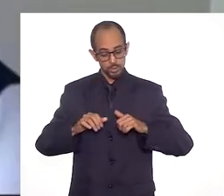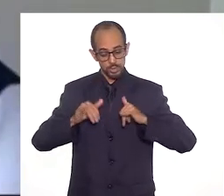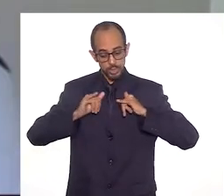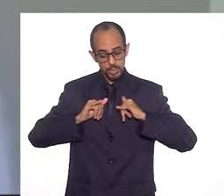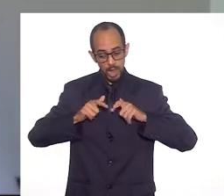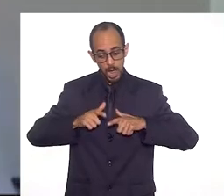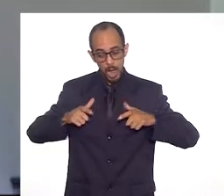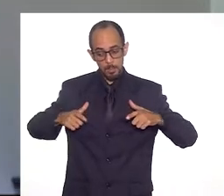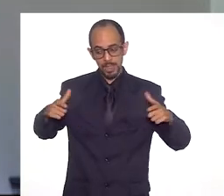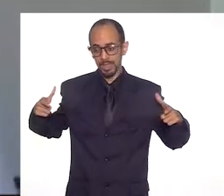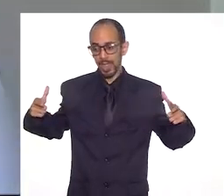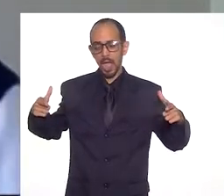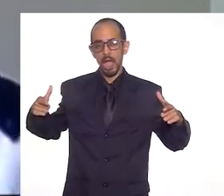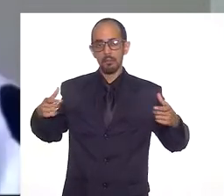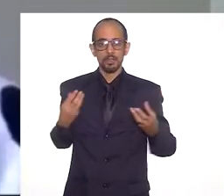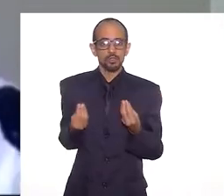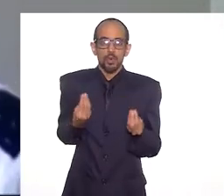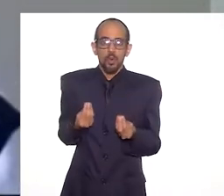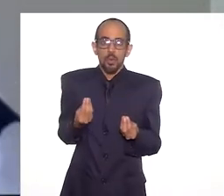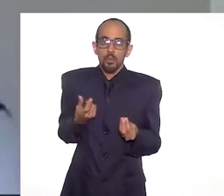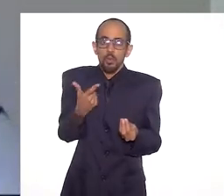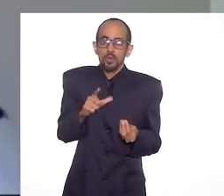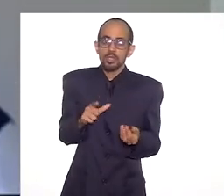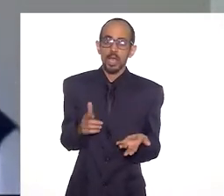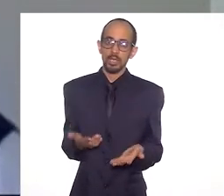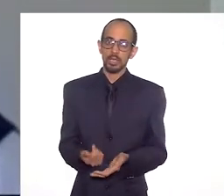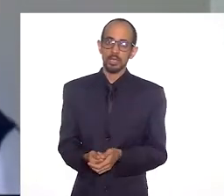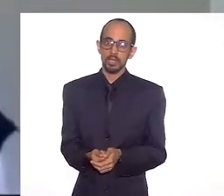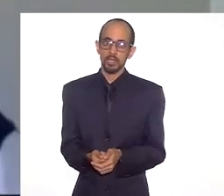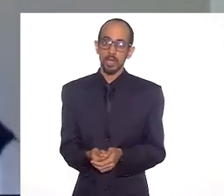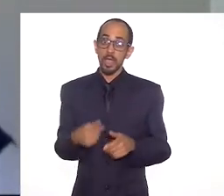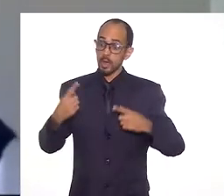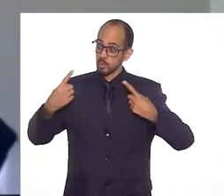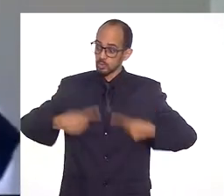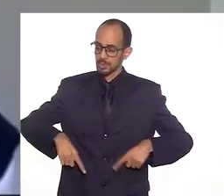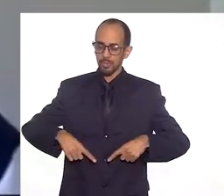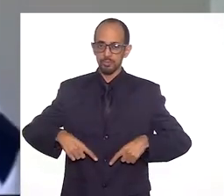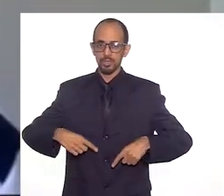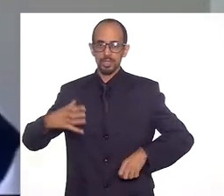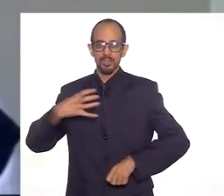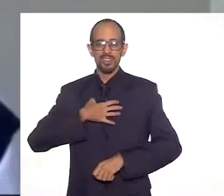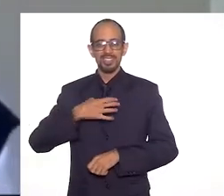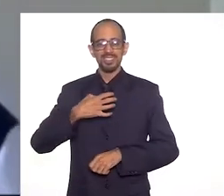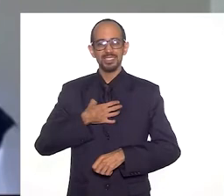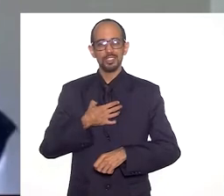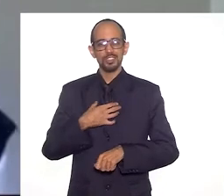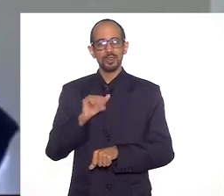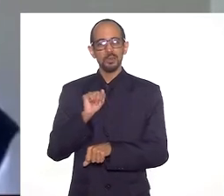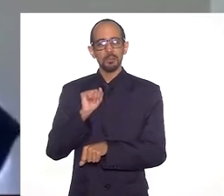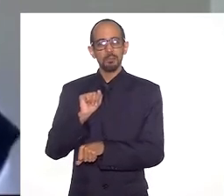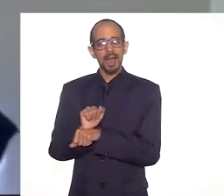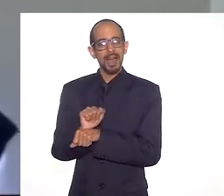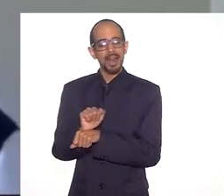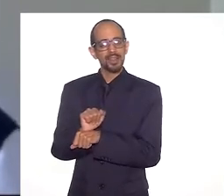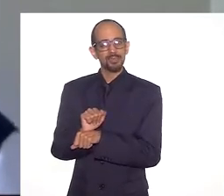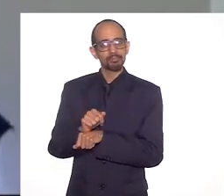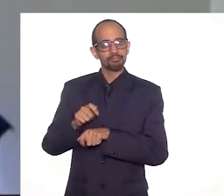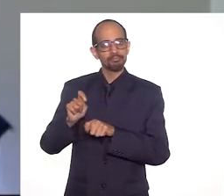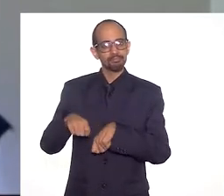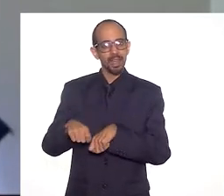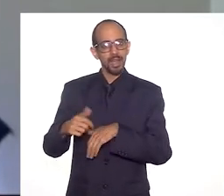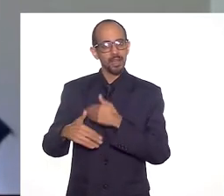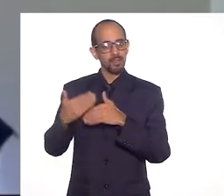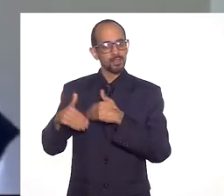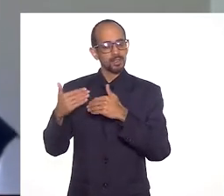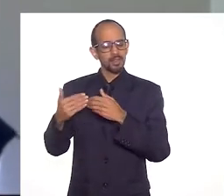Mas como é que ele expande se ele ainda não tem a equipe? E aí, esses desafios, ele vai começando a se sentir um pouco amarrado. E aí, o que que eu vou